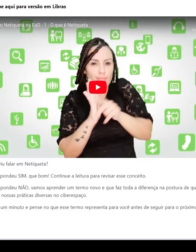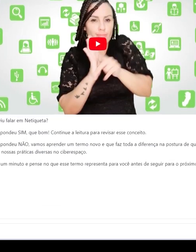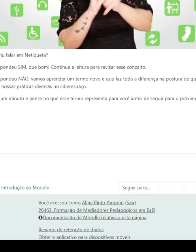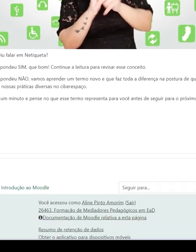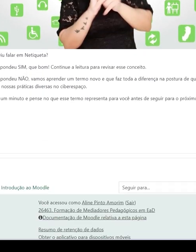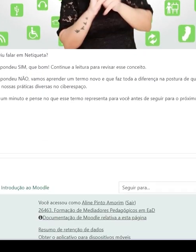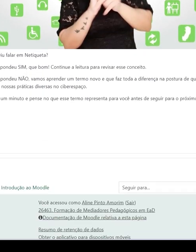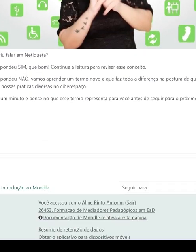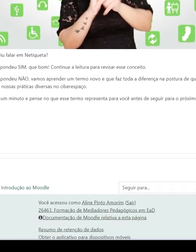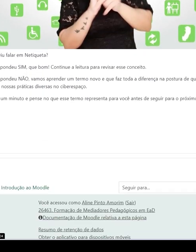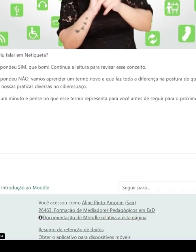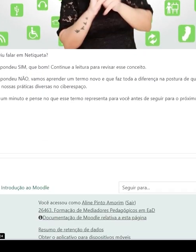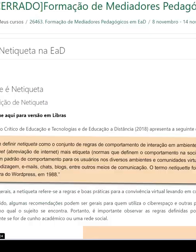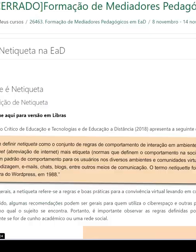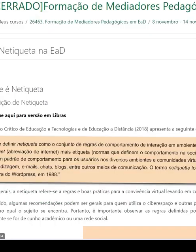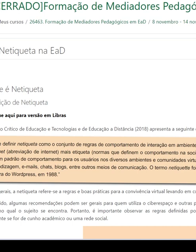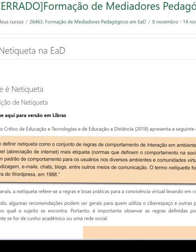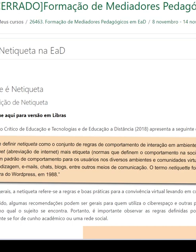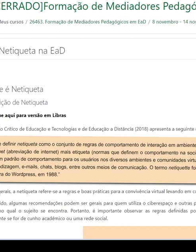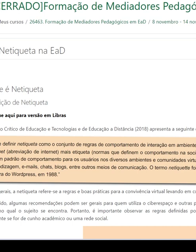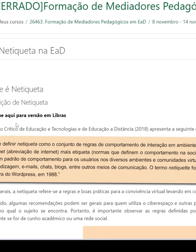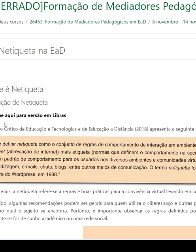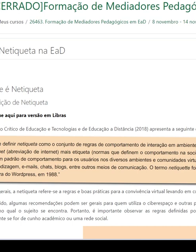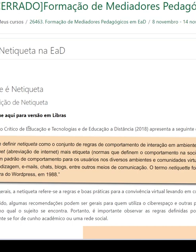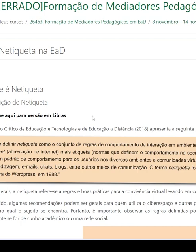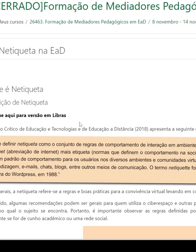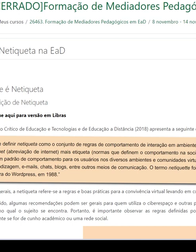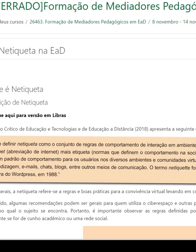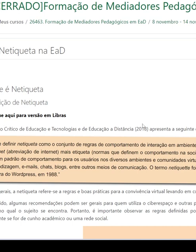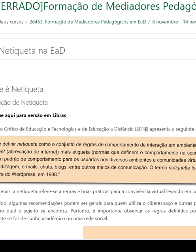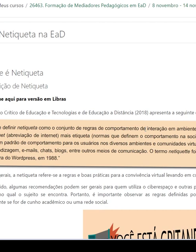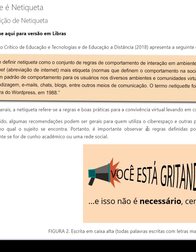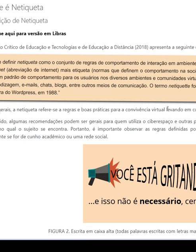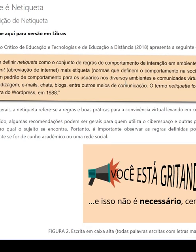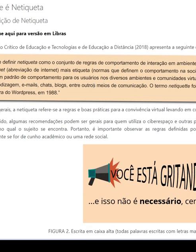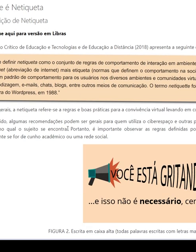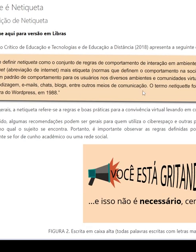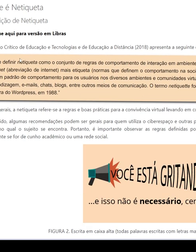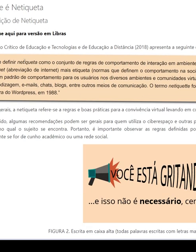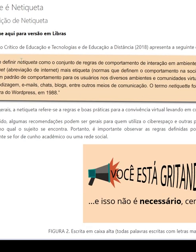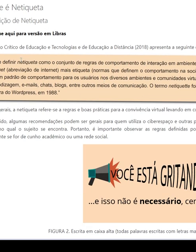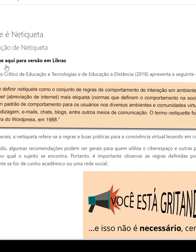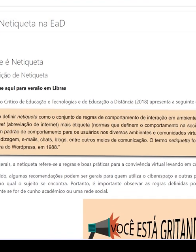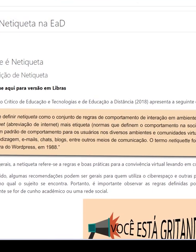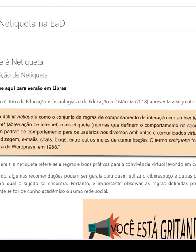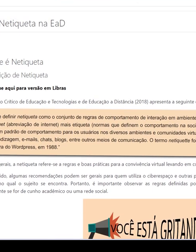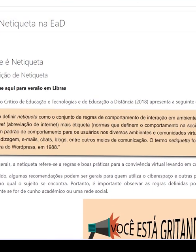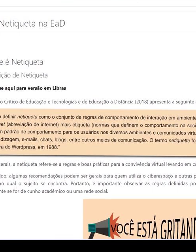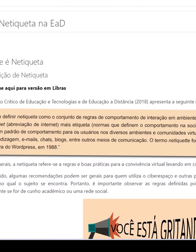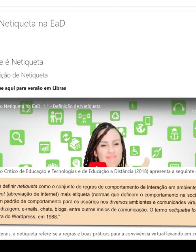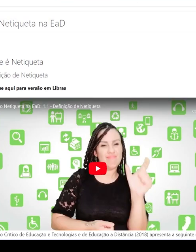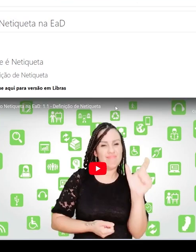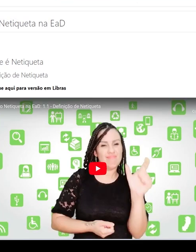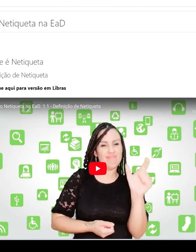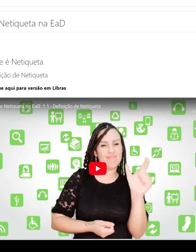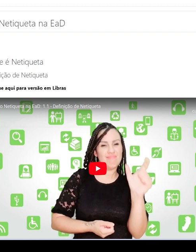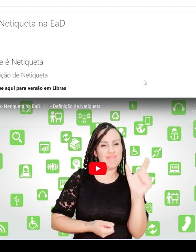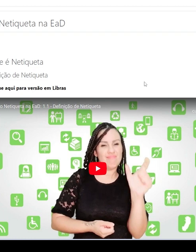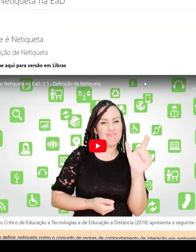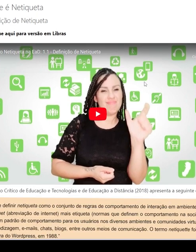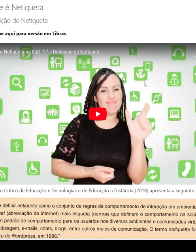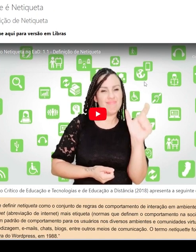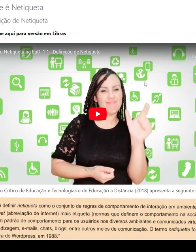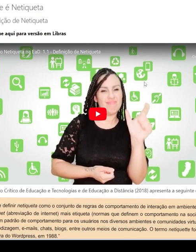Então, aqui neste exemplo, em cada capítulo, nós encontramos o texto e a